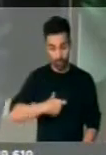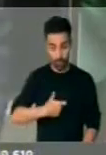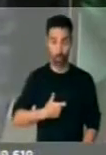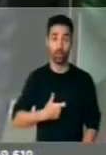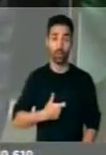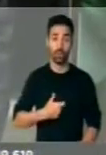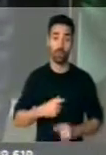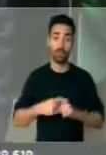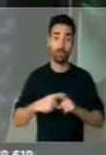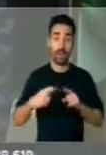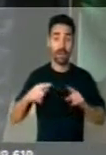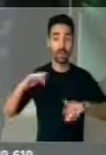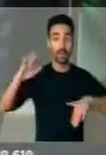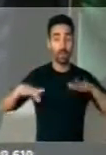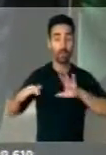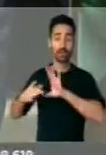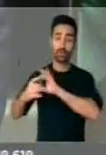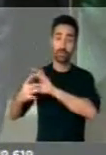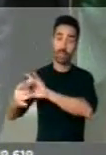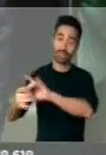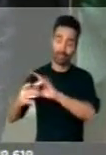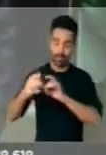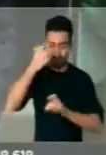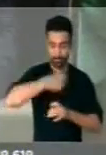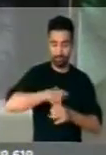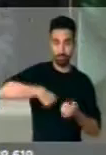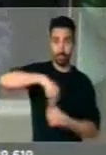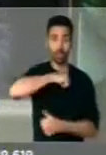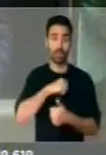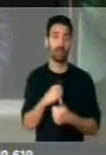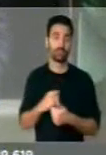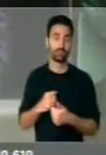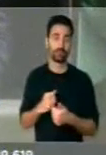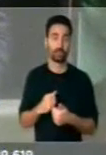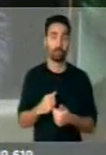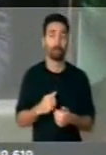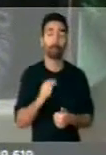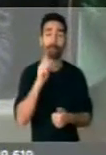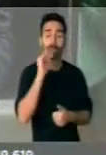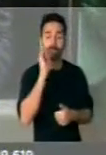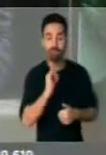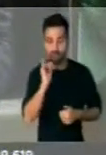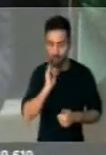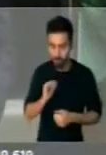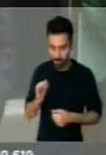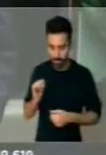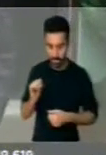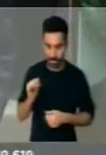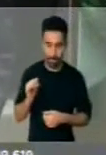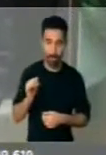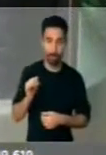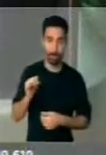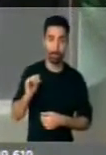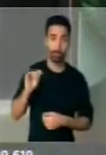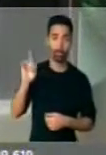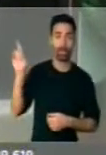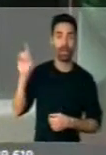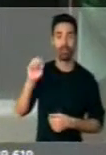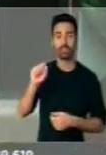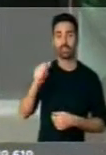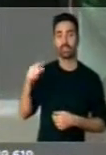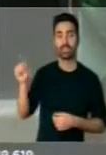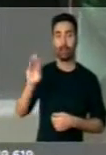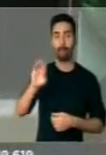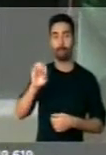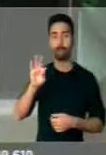circunstâncias. Vocês imaginem as circunstâncias que envolviam o cidadão lá em São Bento,